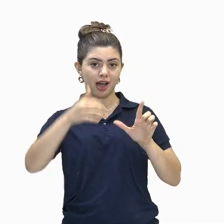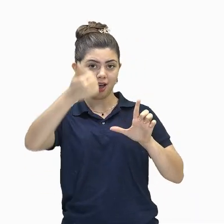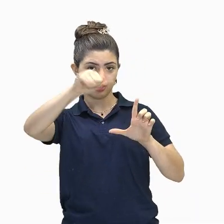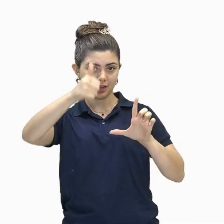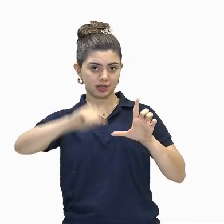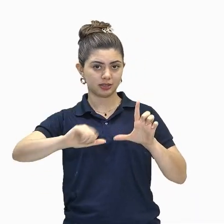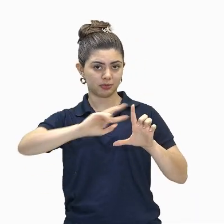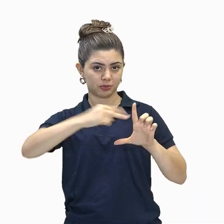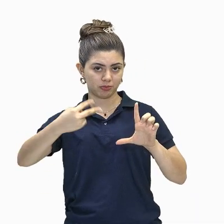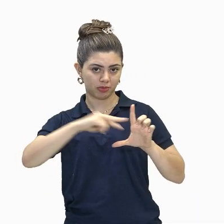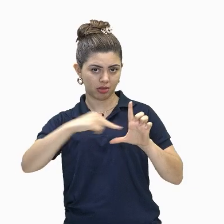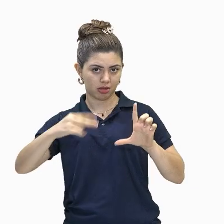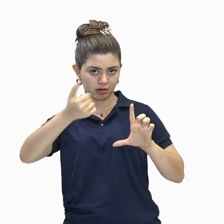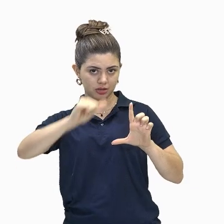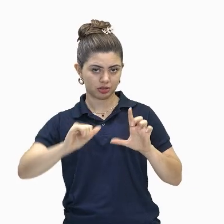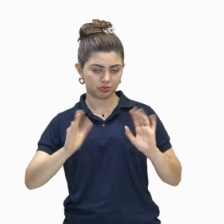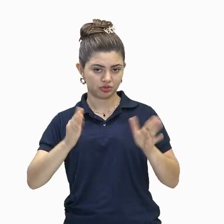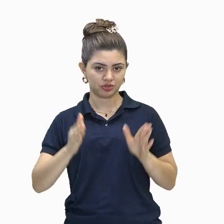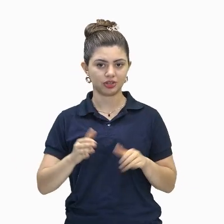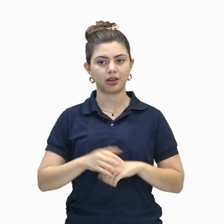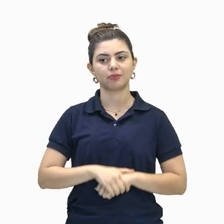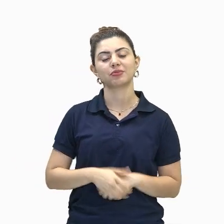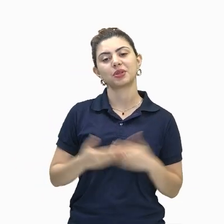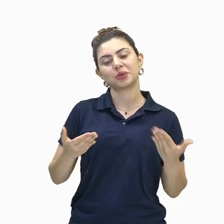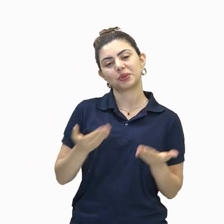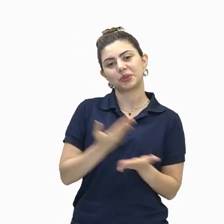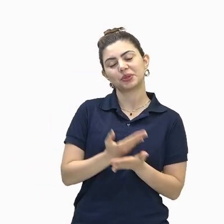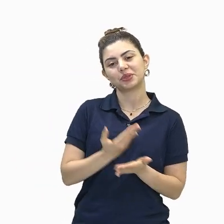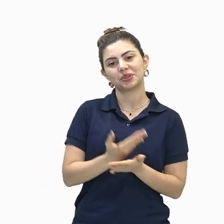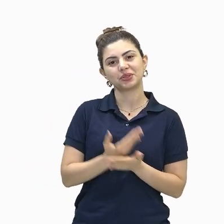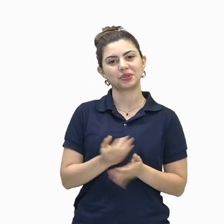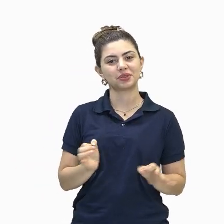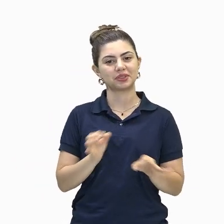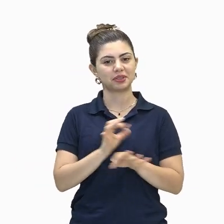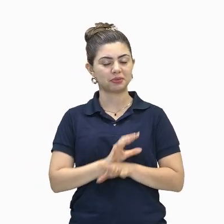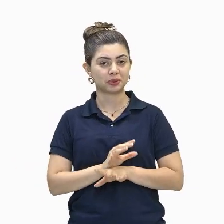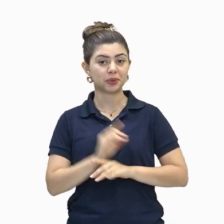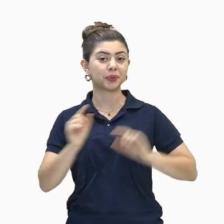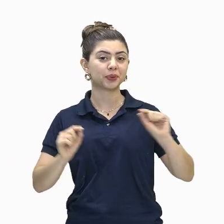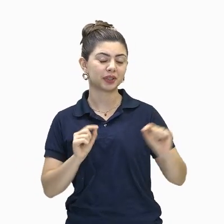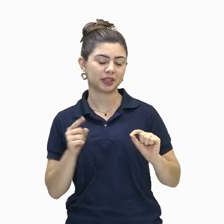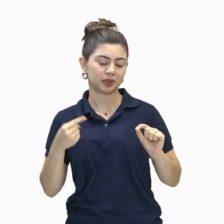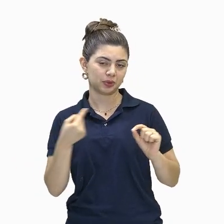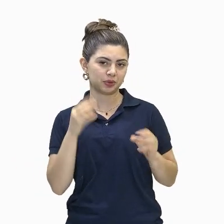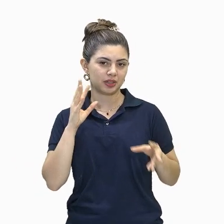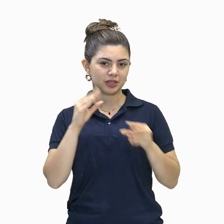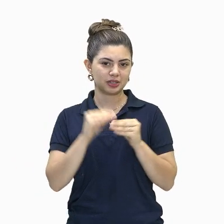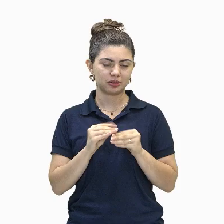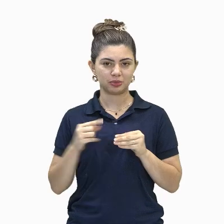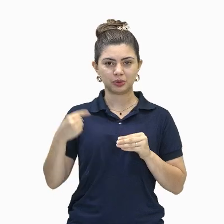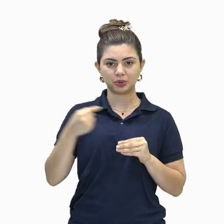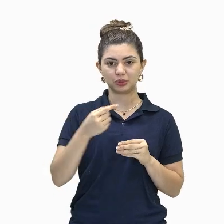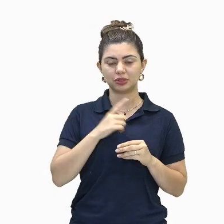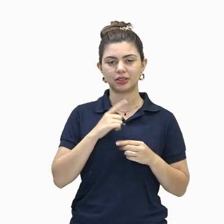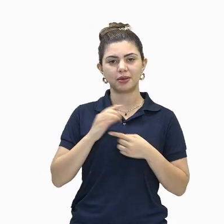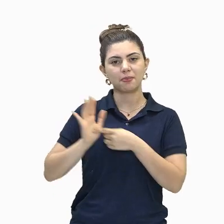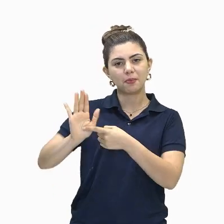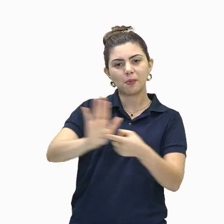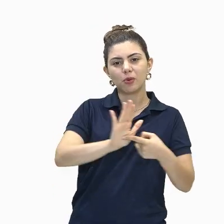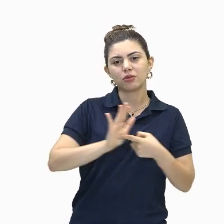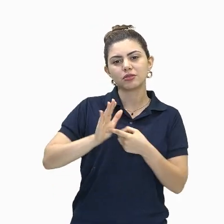heredograma, né? Esta foi a nossa aula de hoje. Fazer aí a